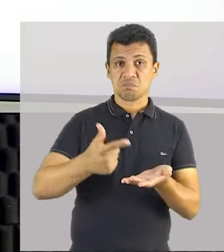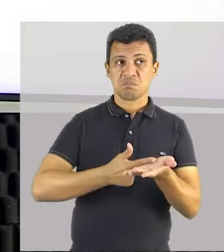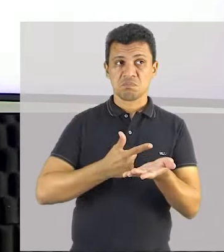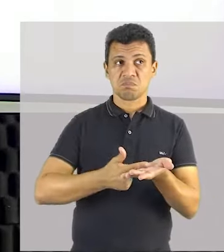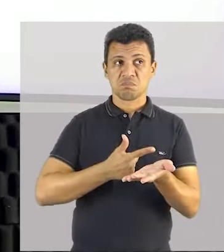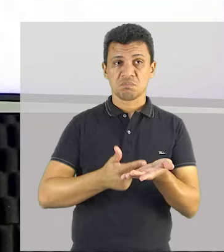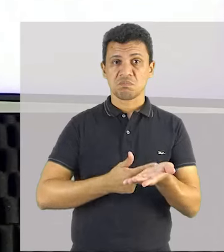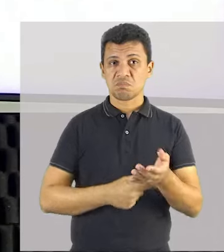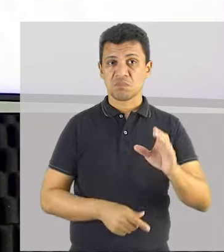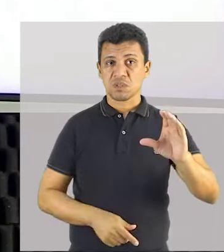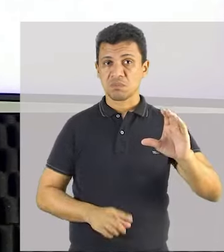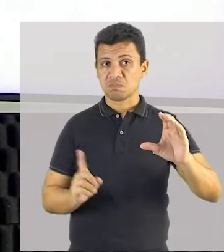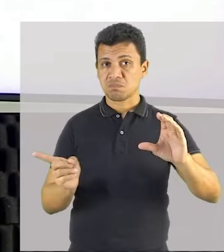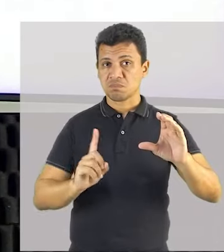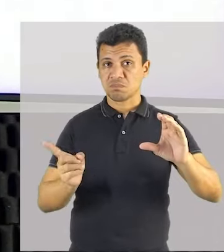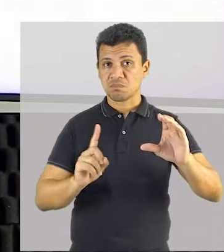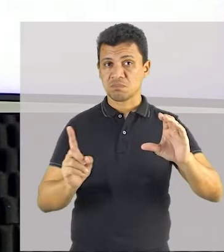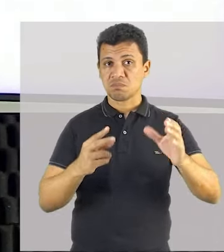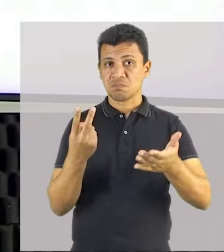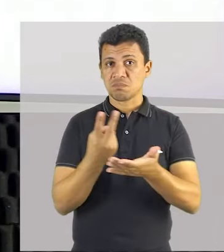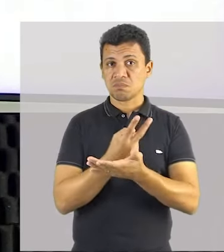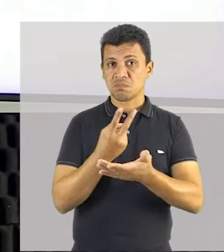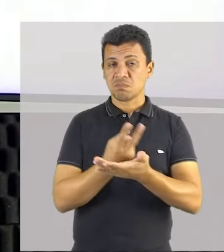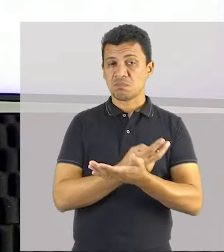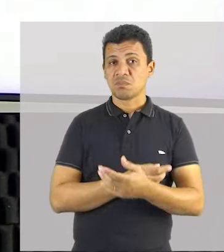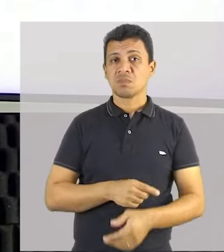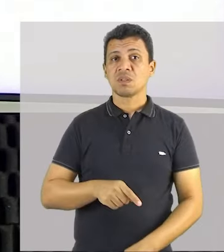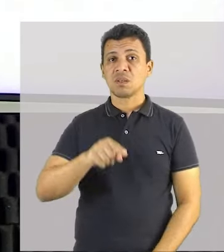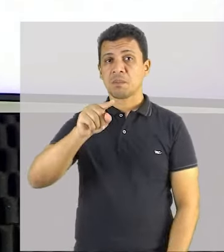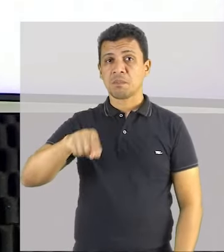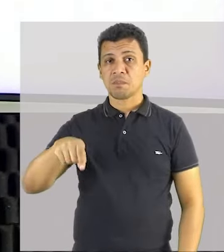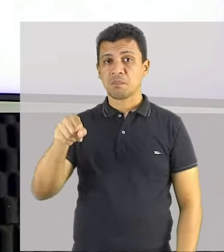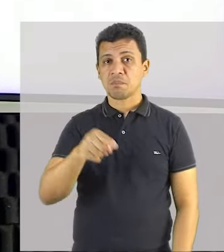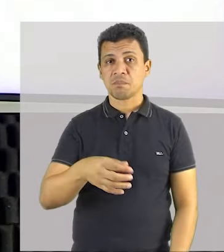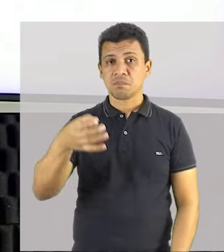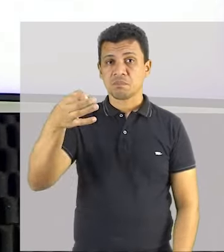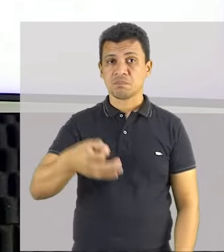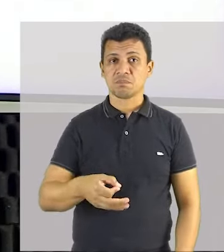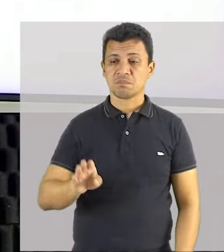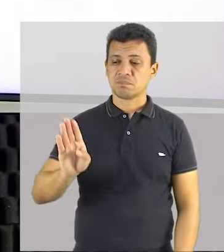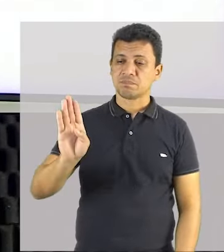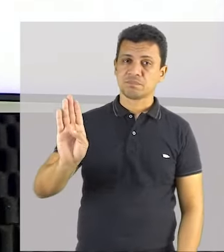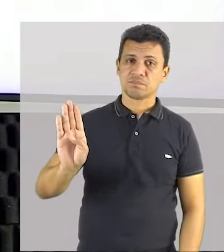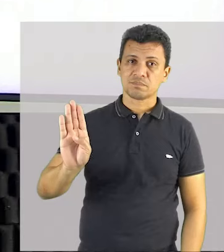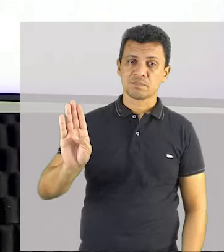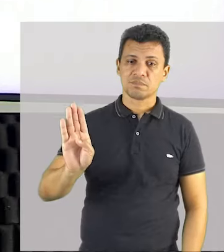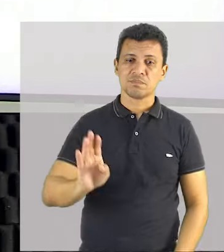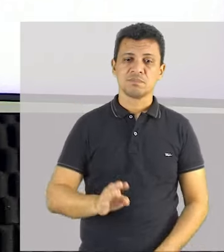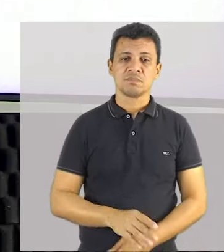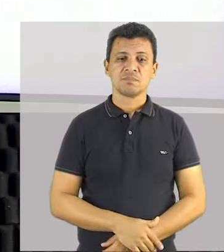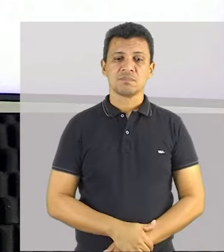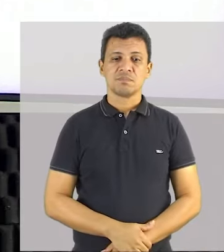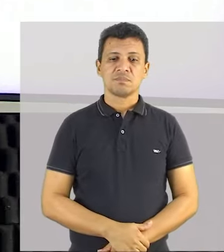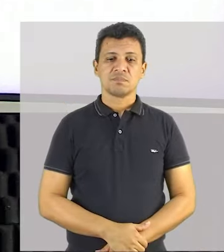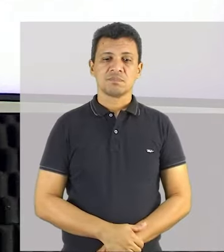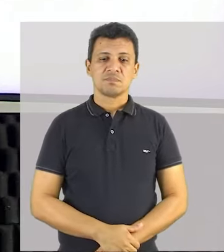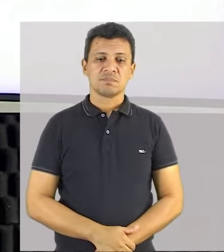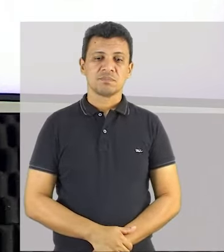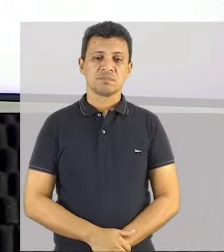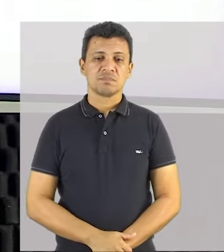tiver como sendo letra C tá bom porque o correto é letra B é o gráfico da letra B